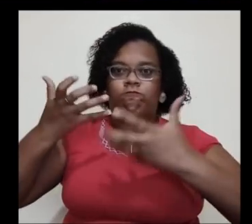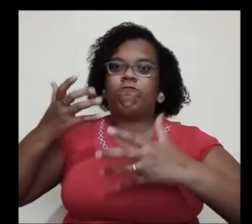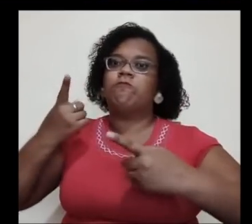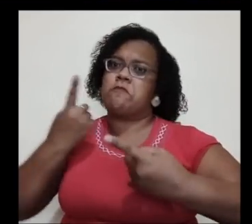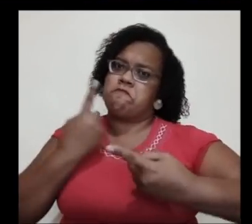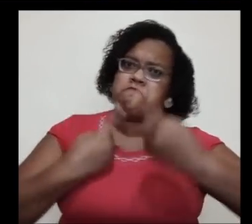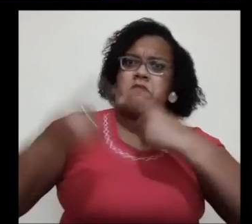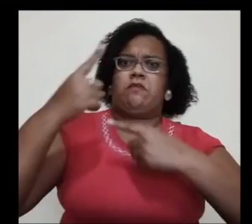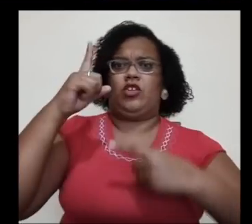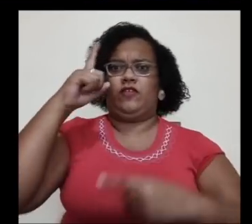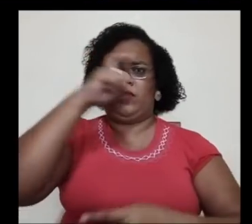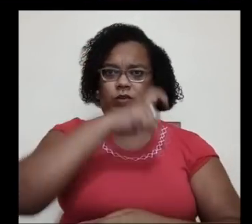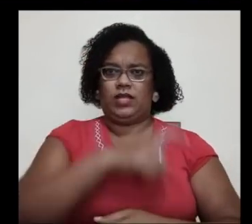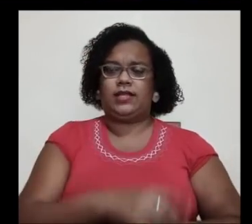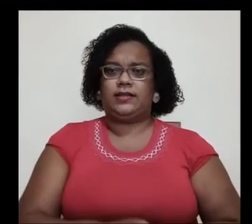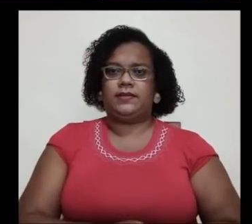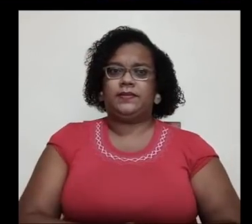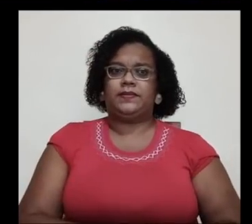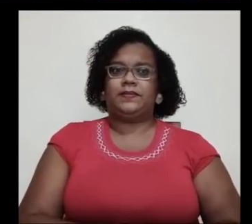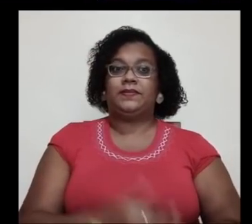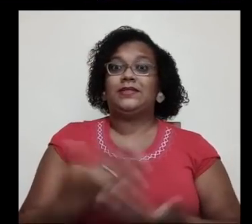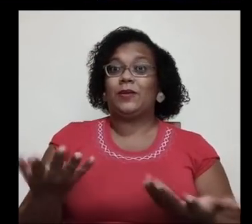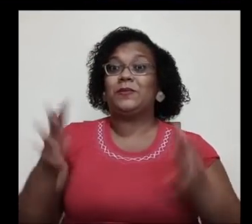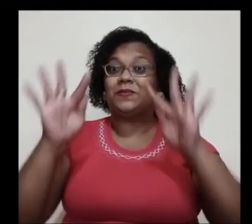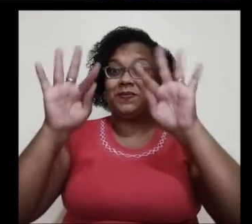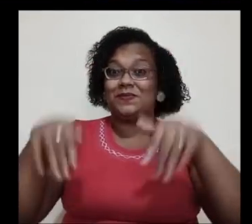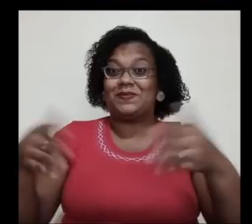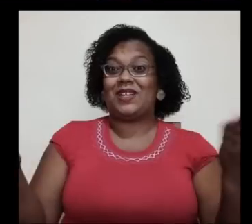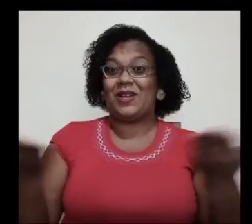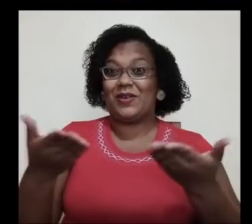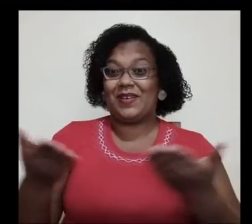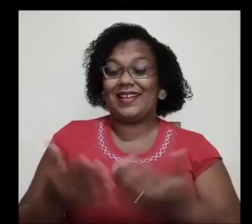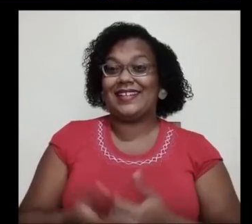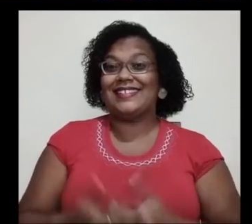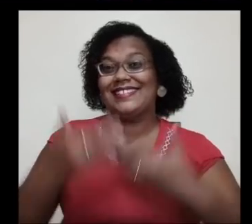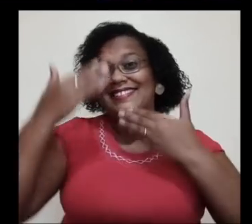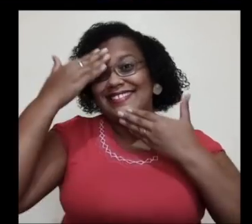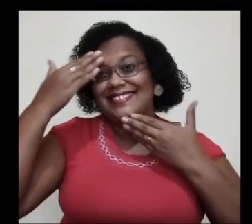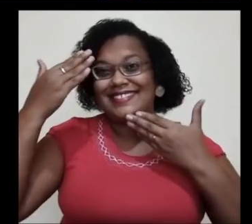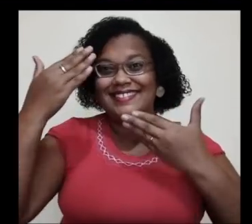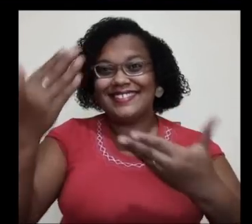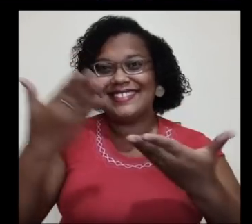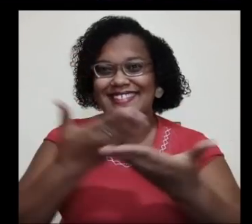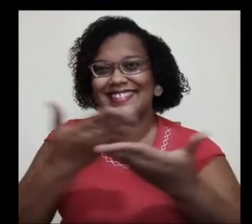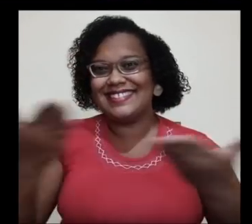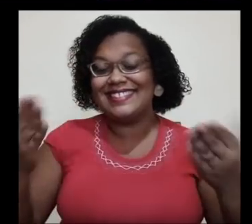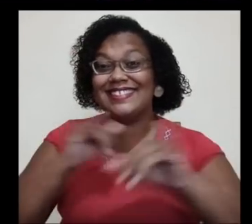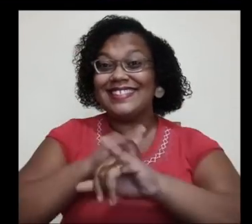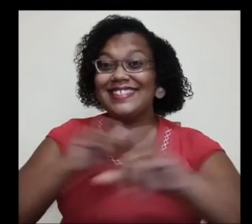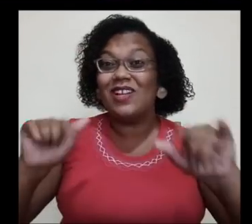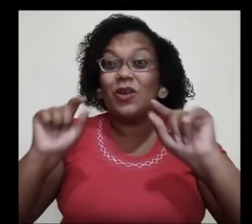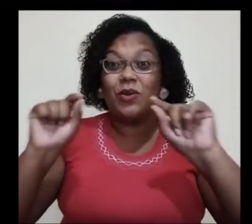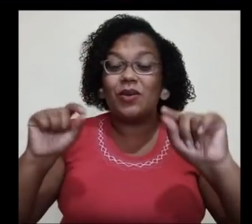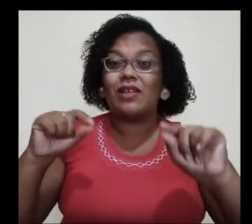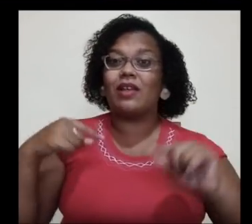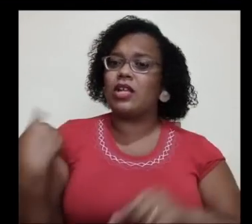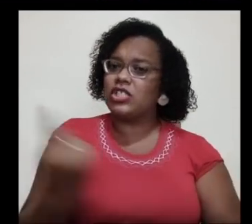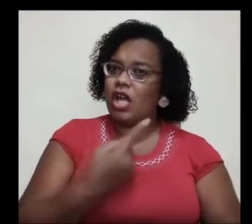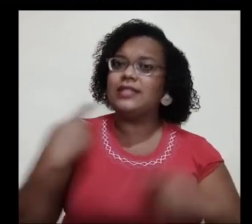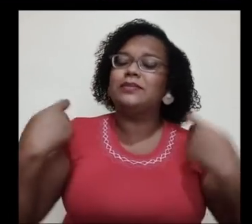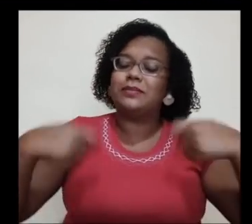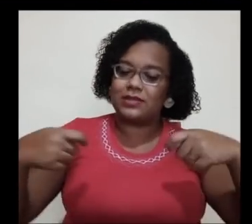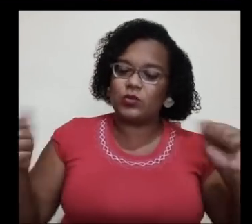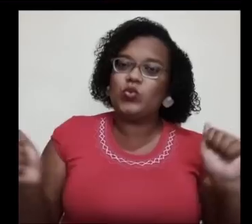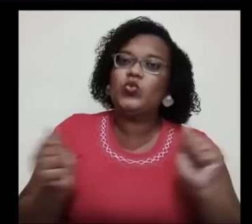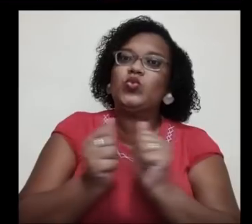dessas dificuldades. E, portanto, eu queria terminar aqui agradecer muito a vocês e dizer que nós temos de estar todos juntos,